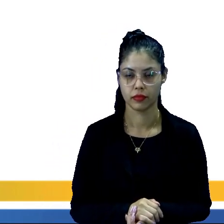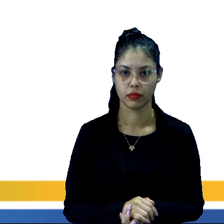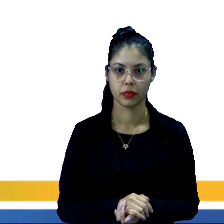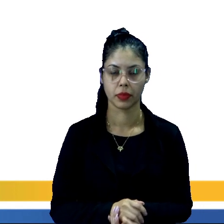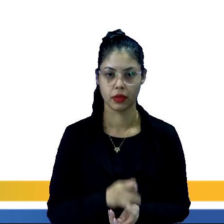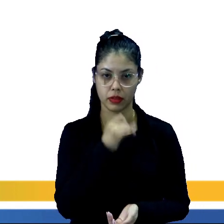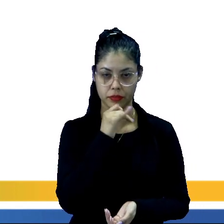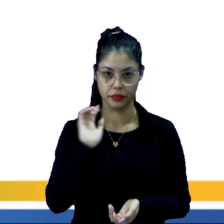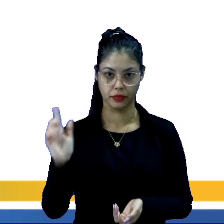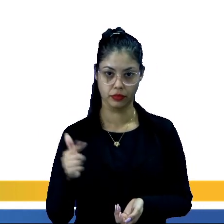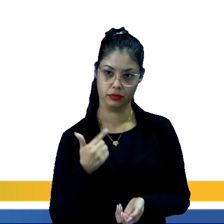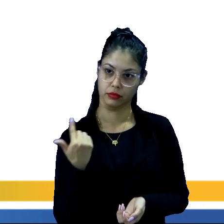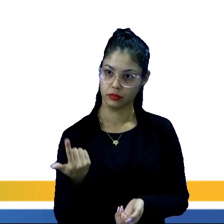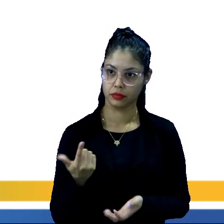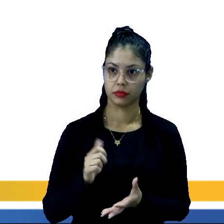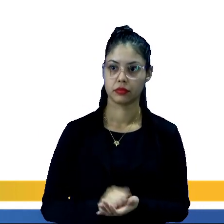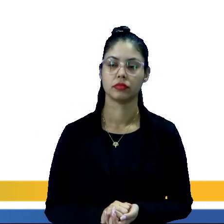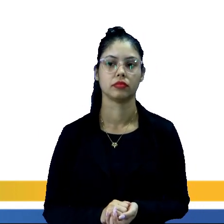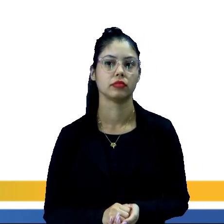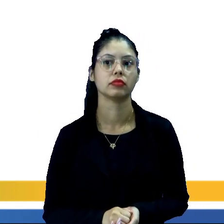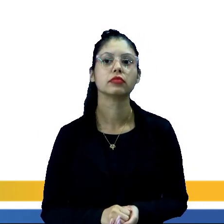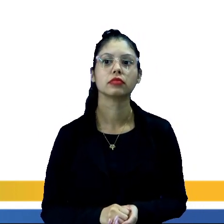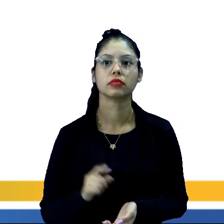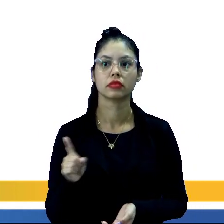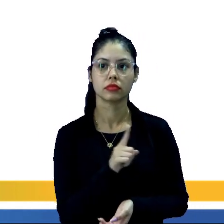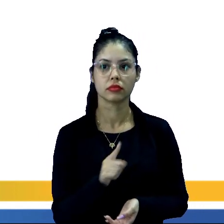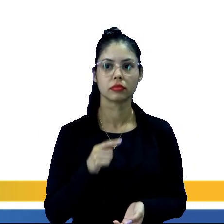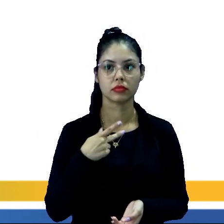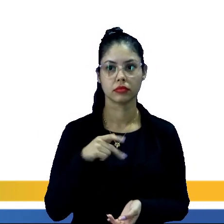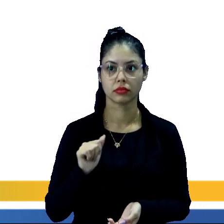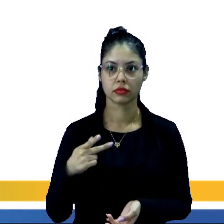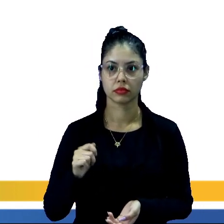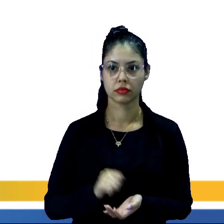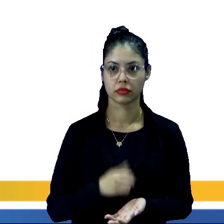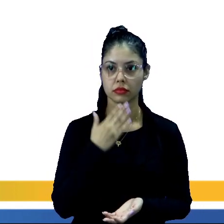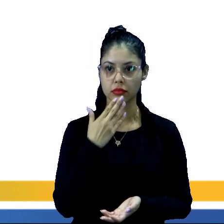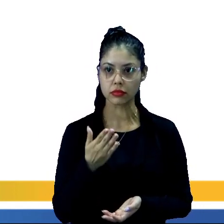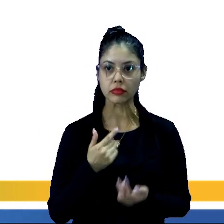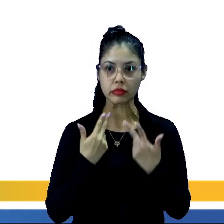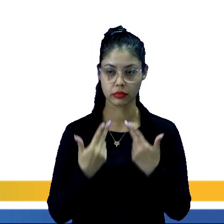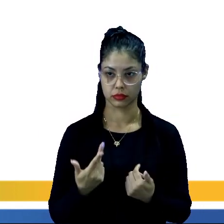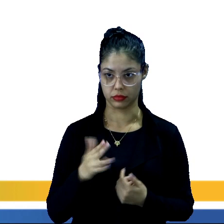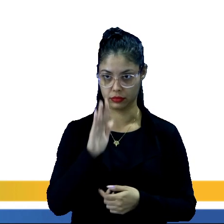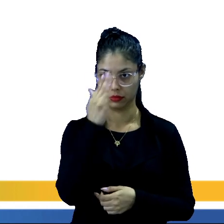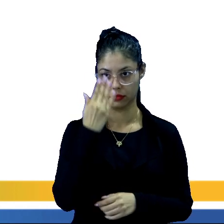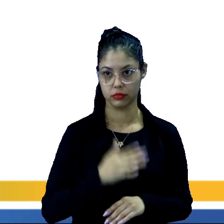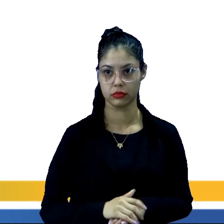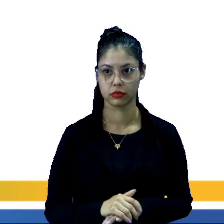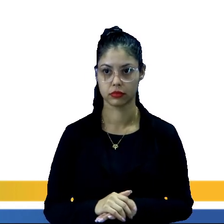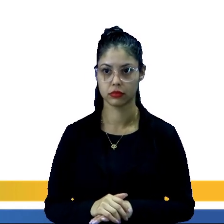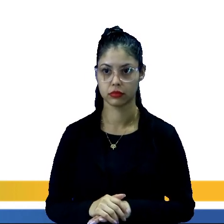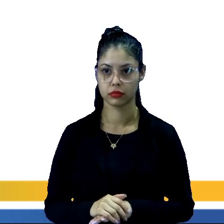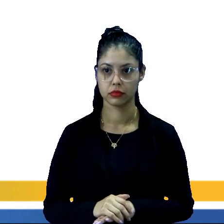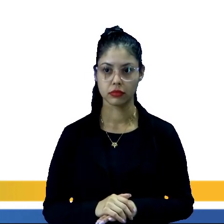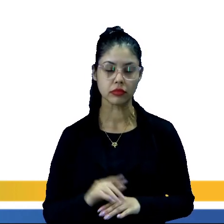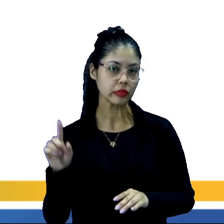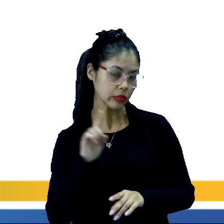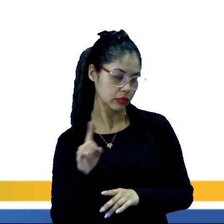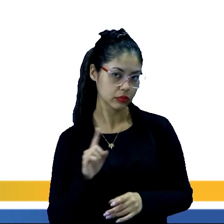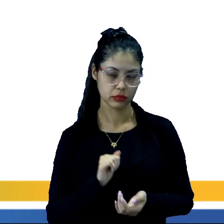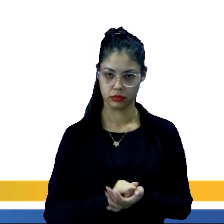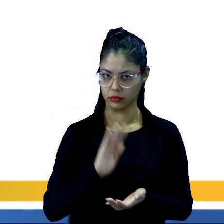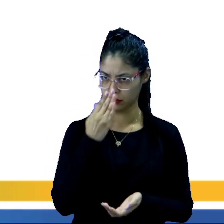Aqui outro exemplo, né? No, papá, essa é uma notícia falsa. Não,